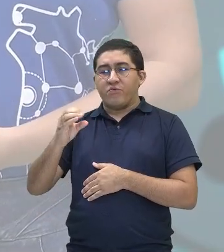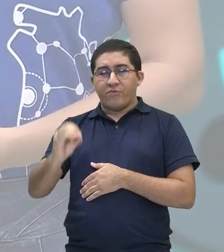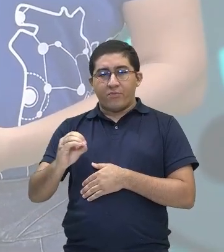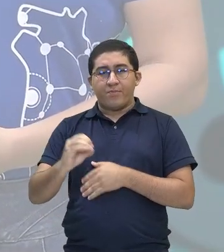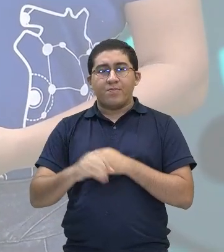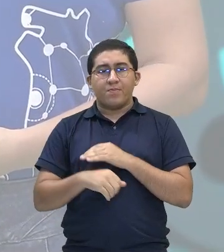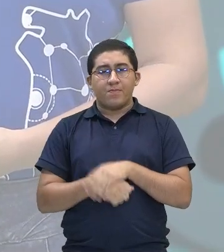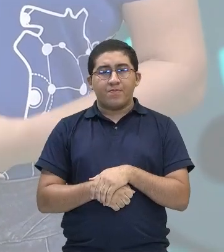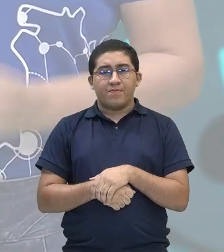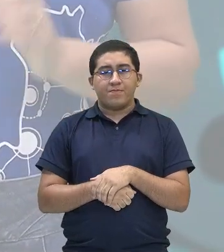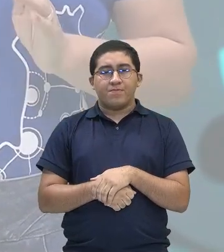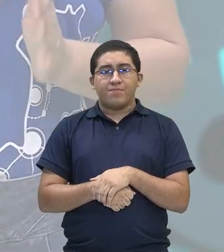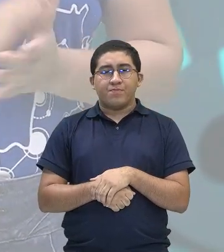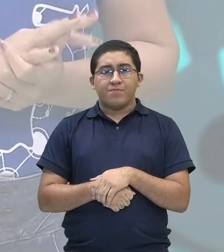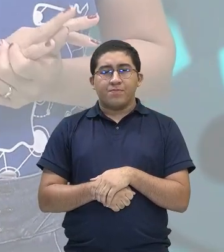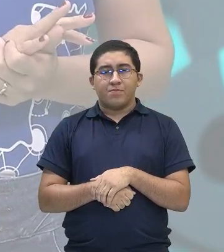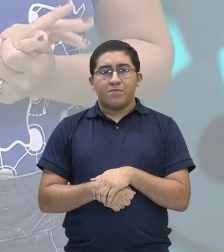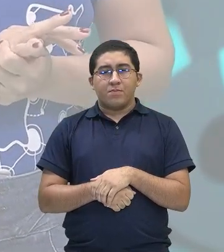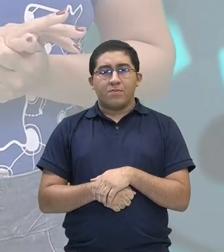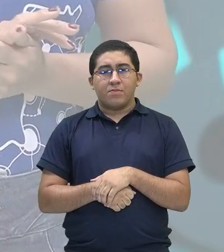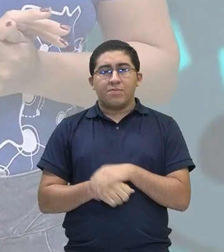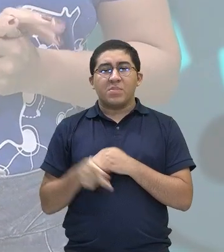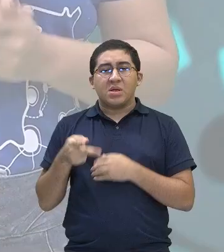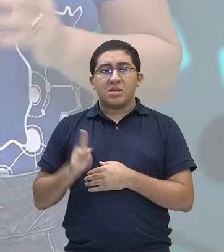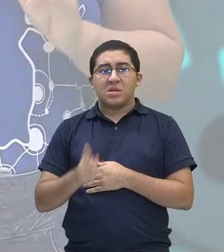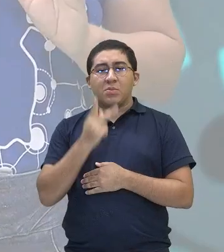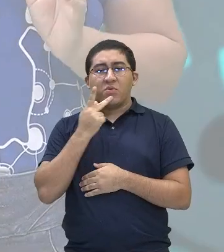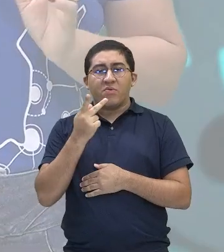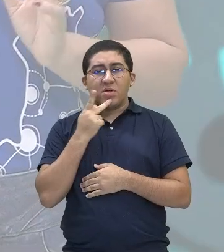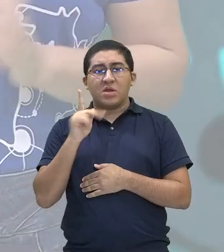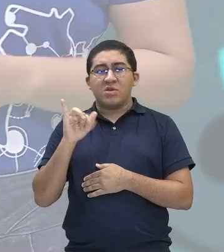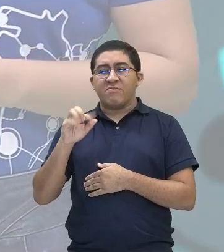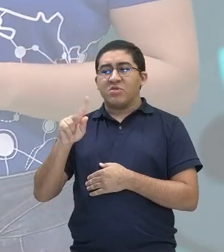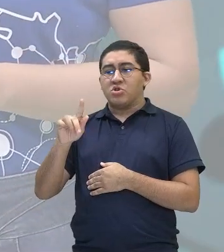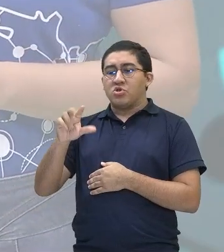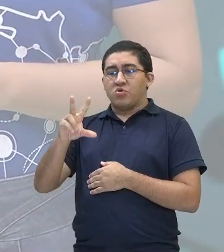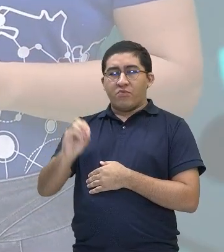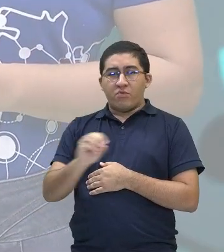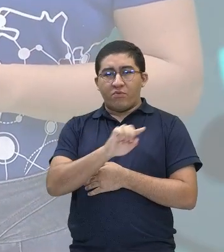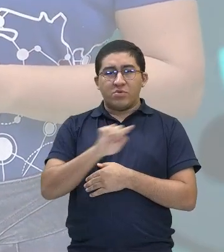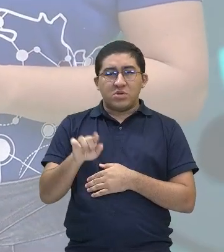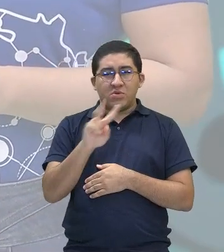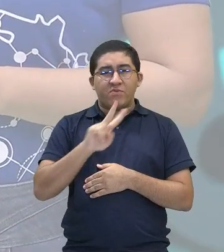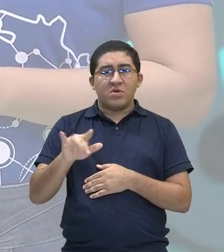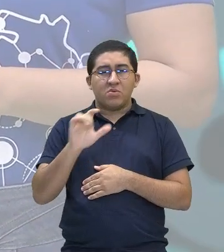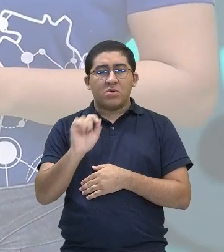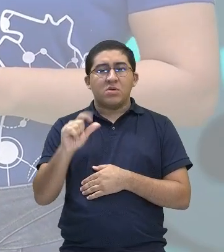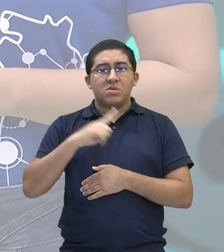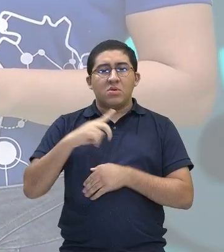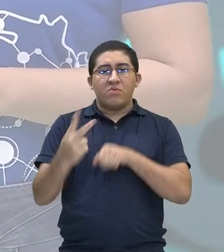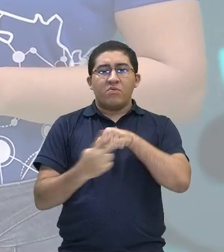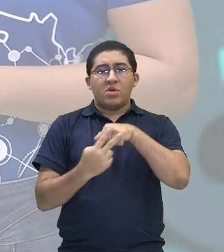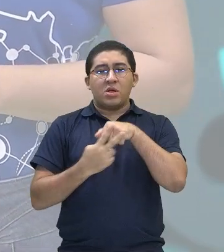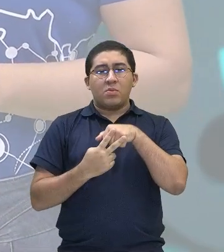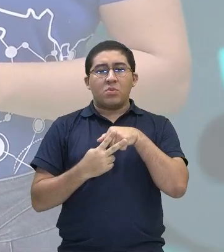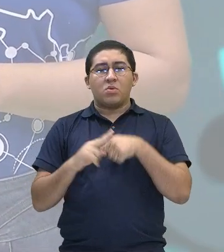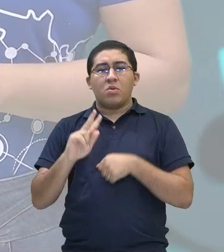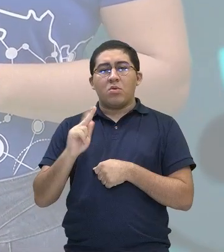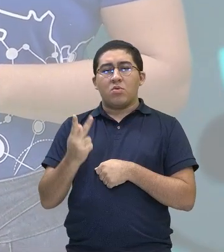Infinitivo. Vejam aqui. Toda vez que eu falo no infinitivo, vocês vão ter o verbo, ó. Tá aqui o verbo